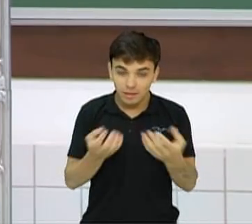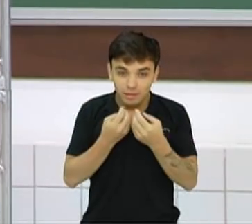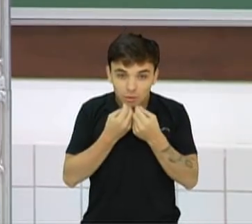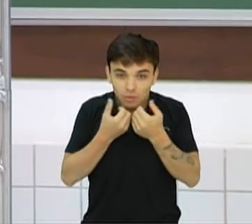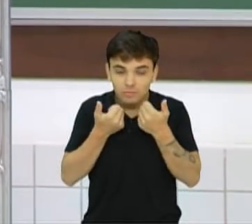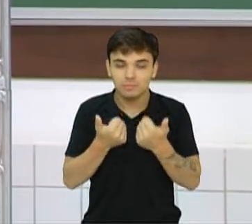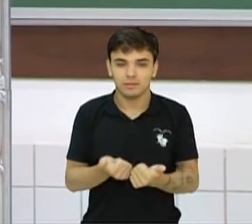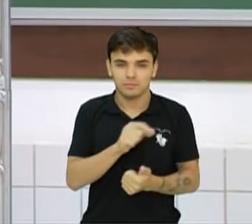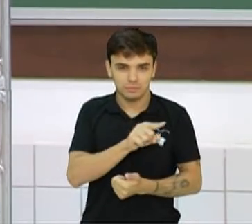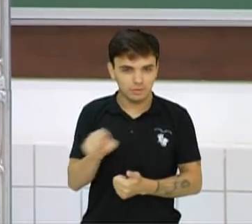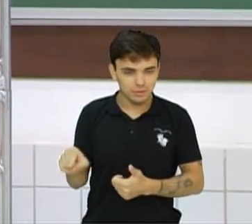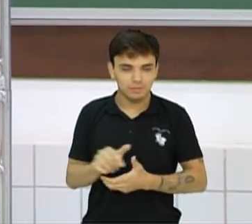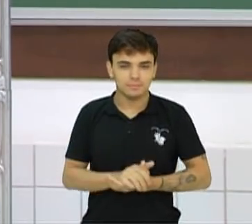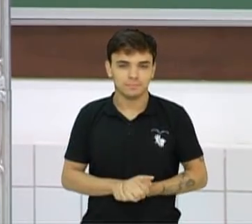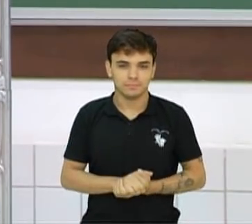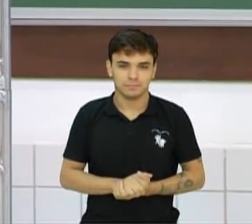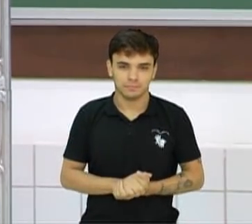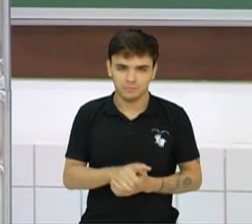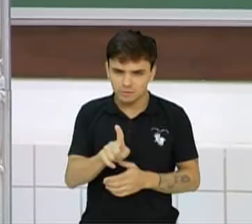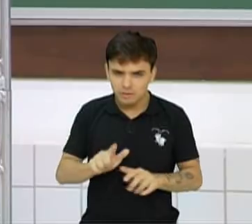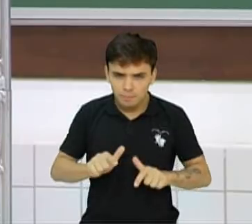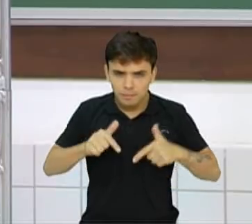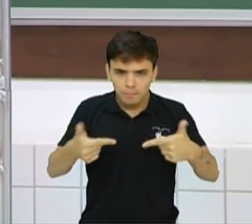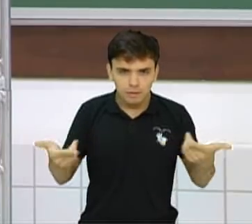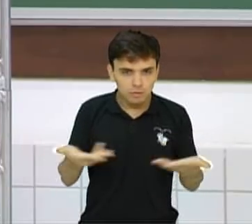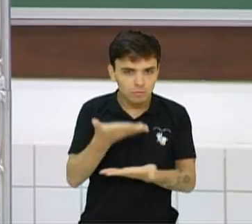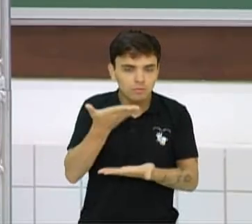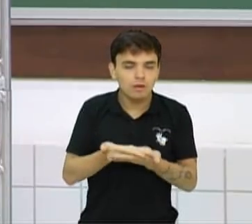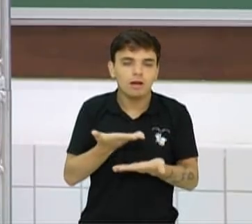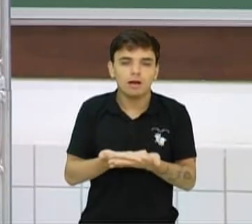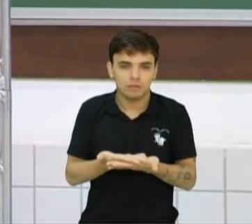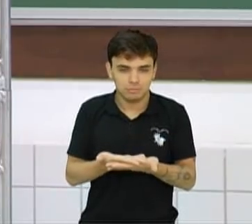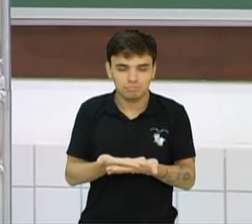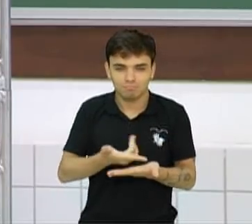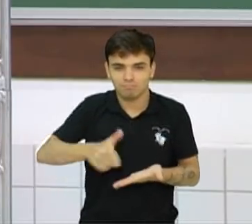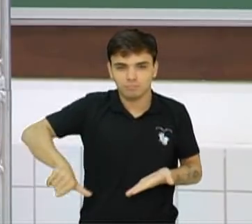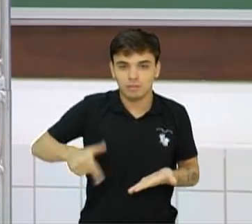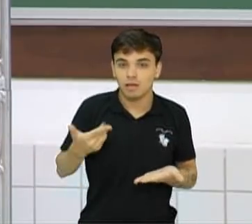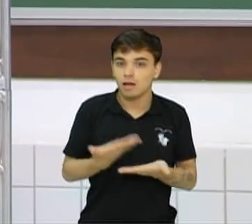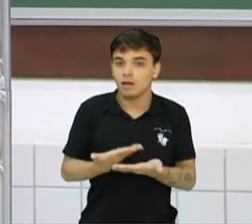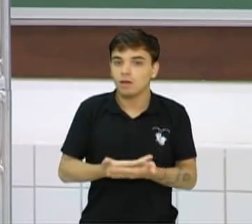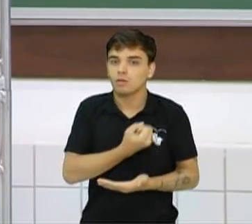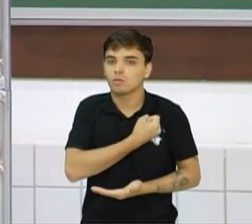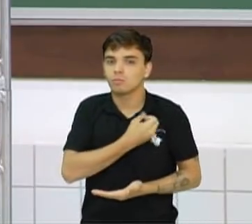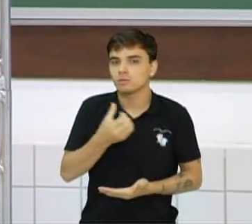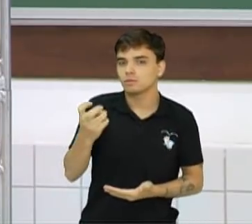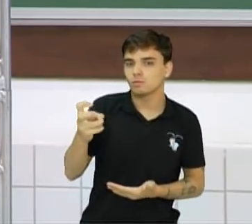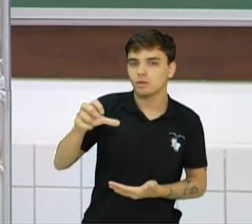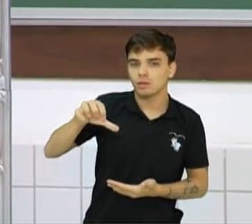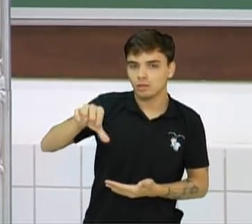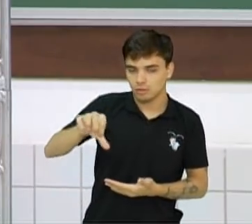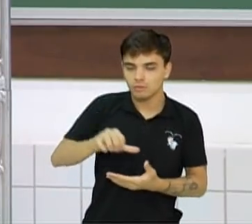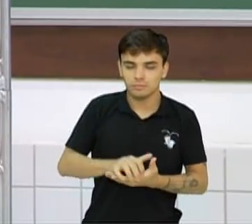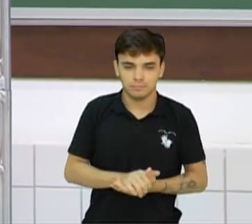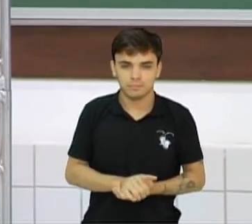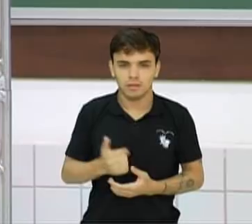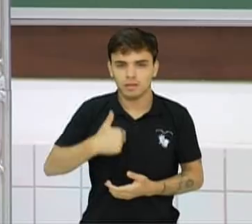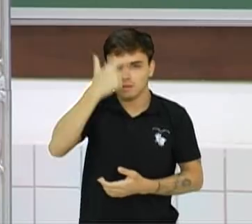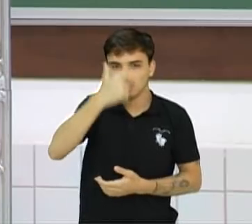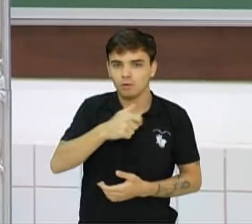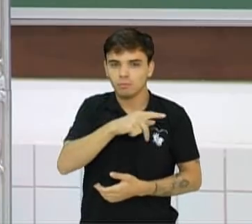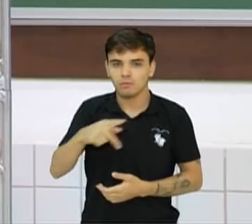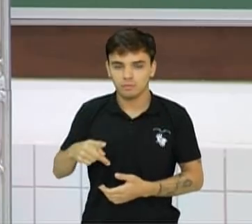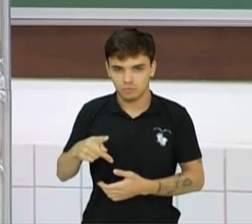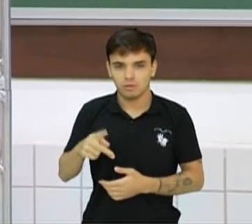aí, galera, tudo bem com vocês? Preparados para mais uma aula? Essa é a nossa aula de número 59, 59. Eu, a Teacher